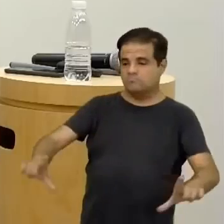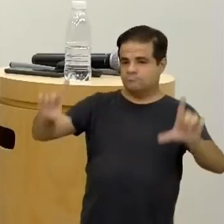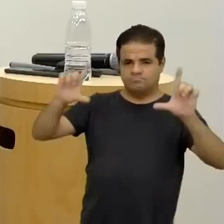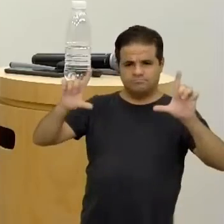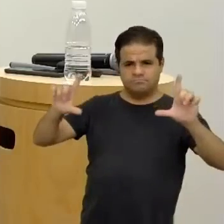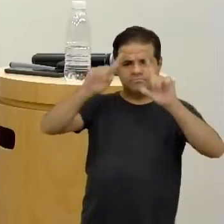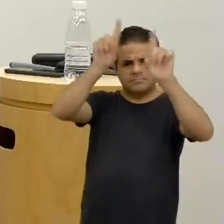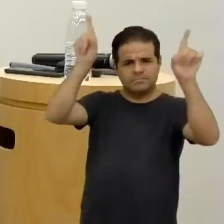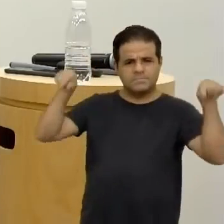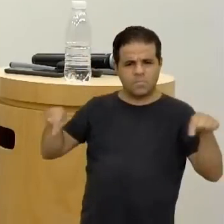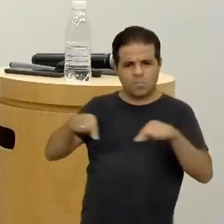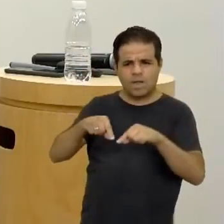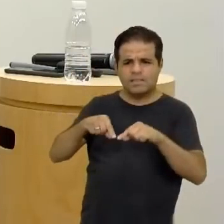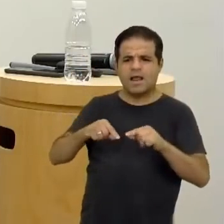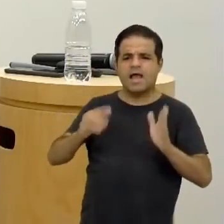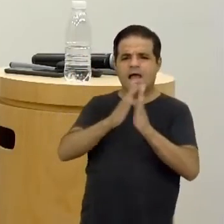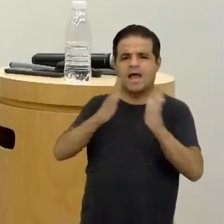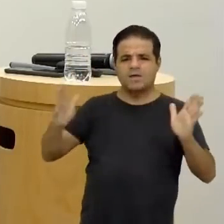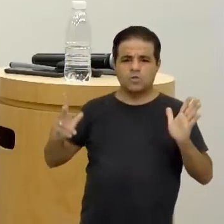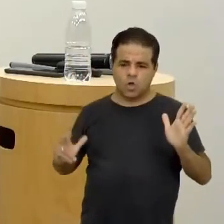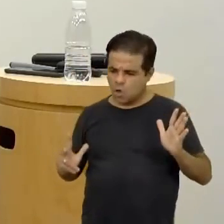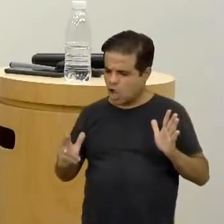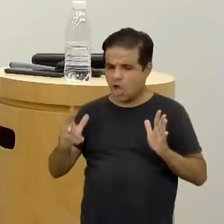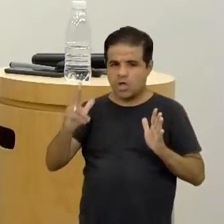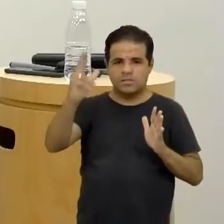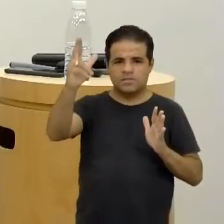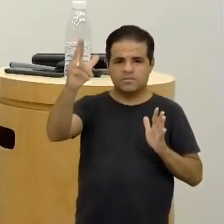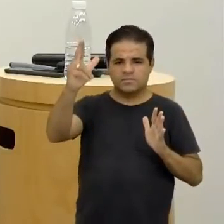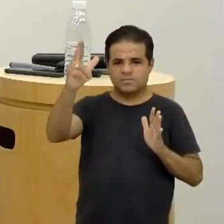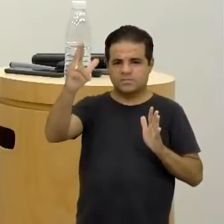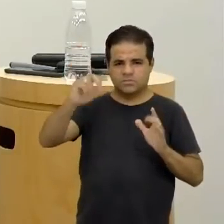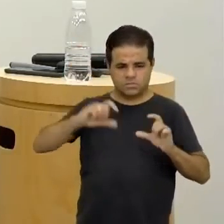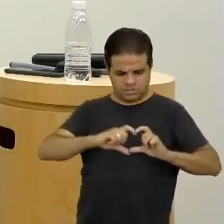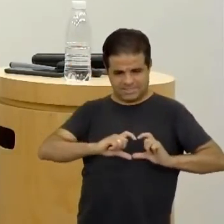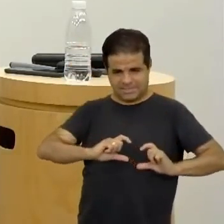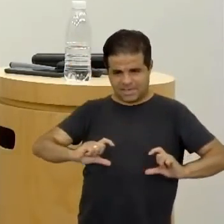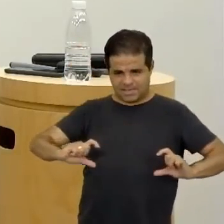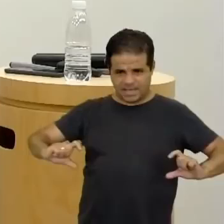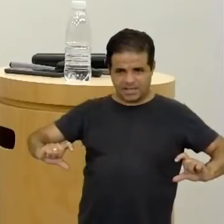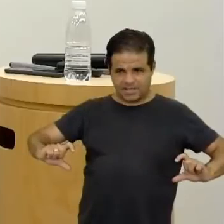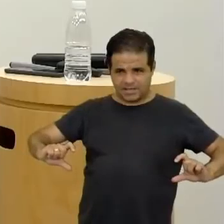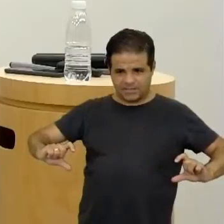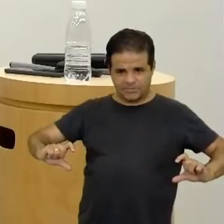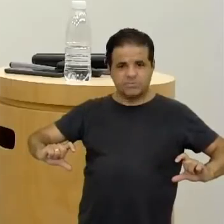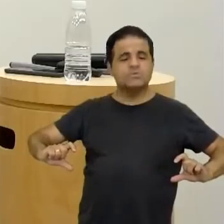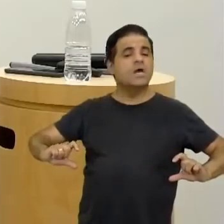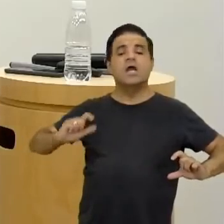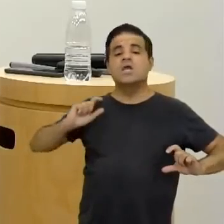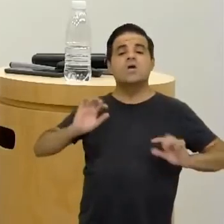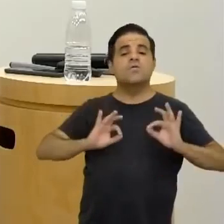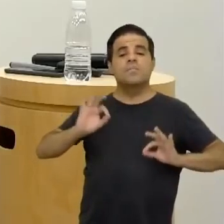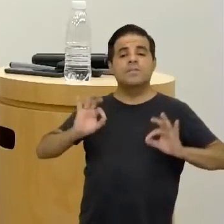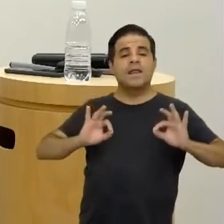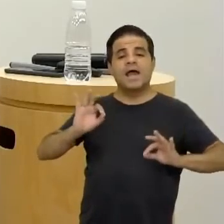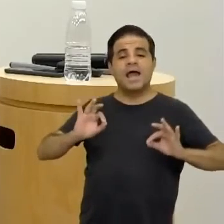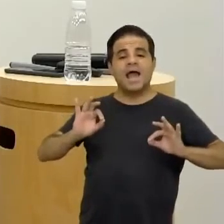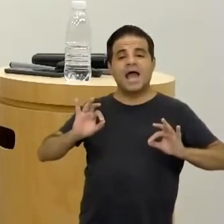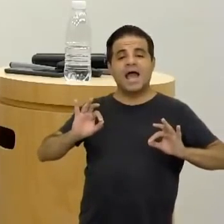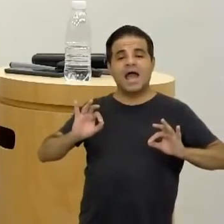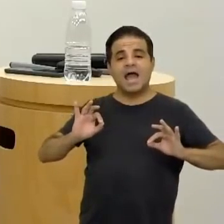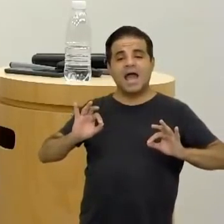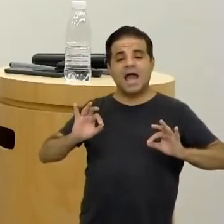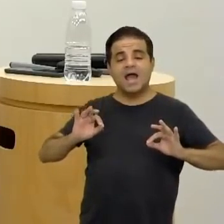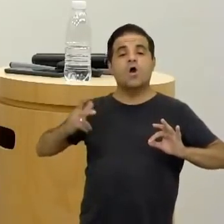Estou cortando um pedaço de tava sobrando esse pedaço aqui em baixo tá certo daí que que eu vou fazer eu vou